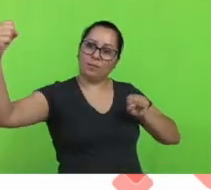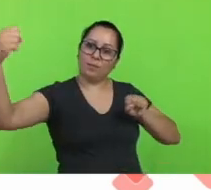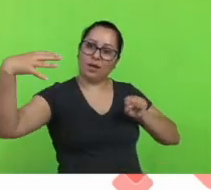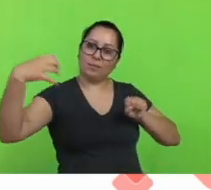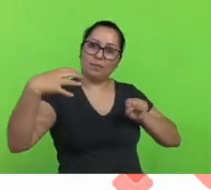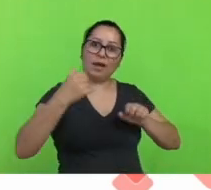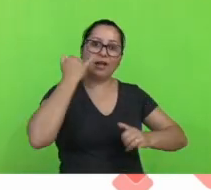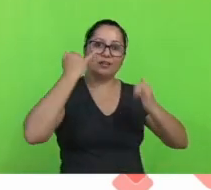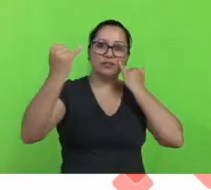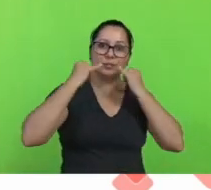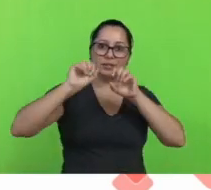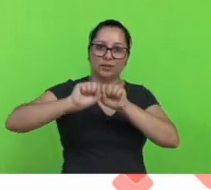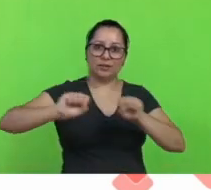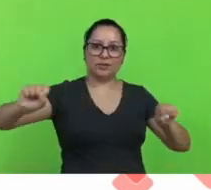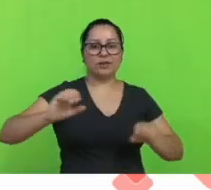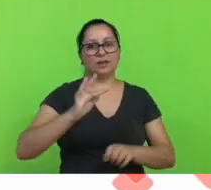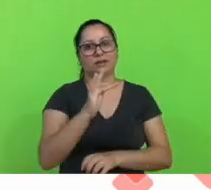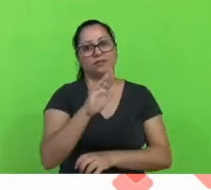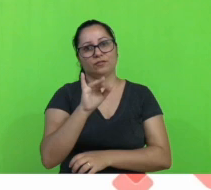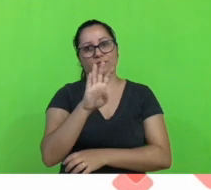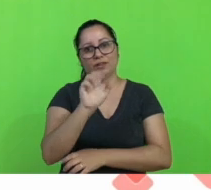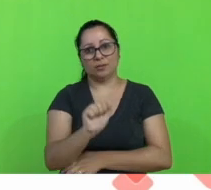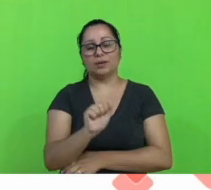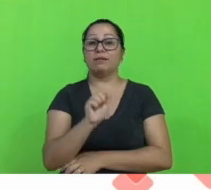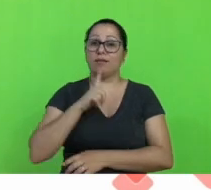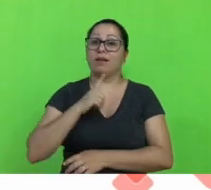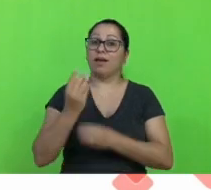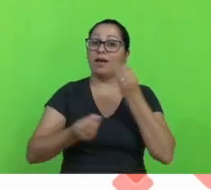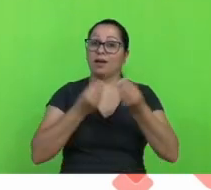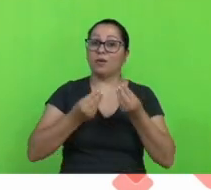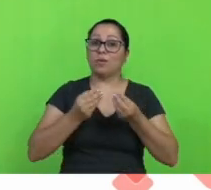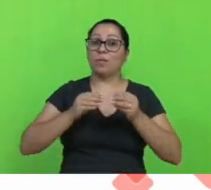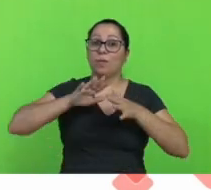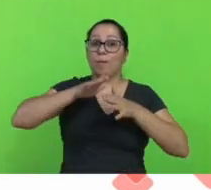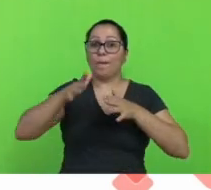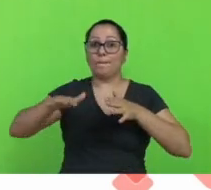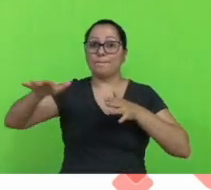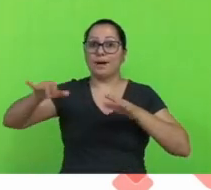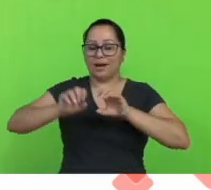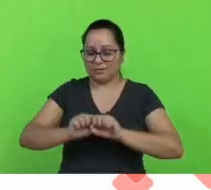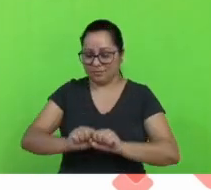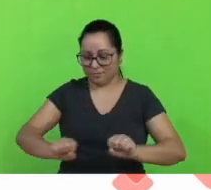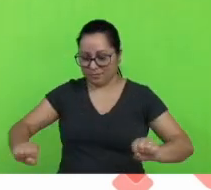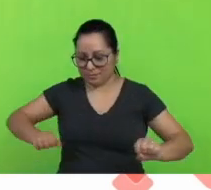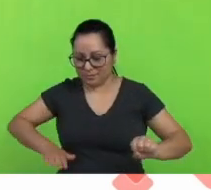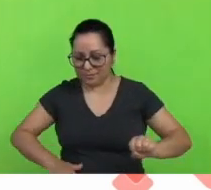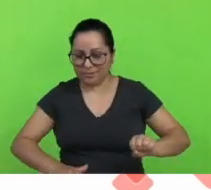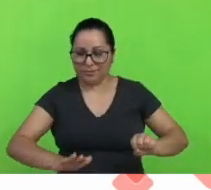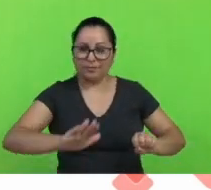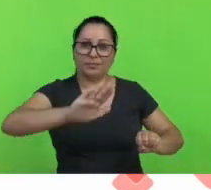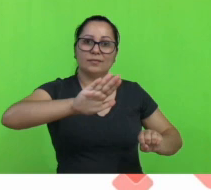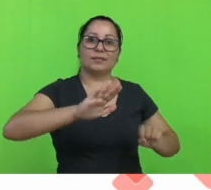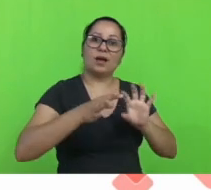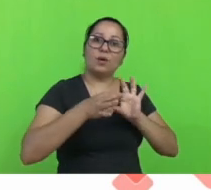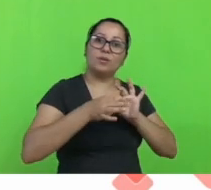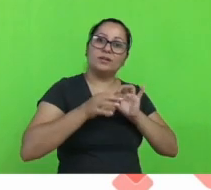cabos, fibra ótica, são cabos de fibra que são enterrados no fundo do oceano, que levam